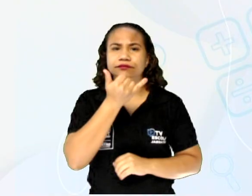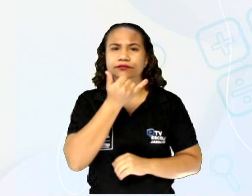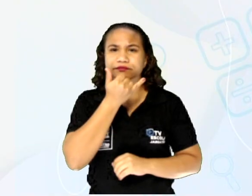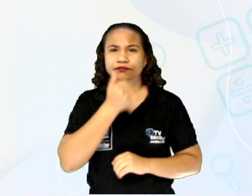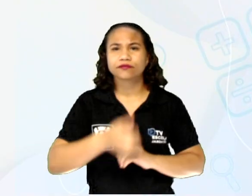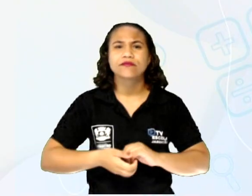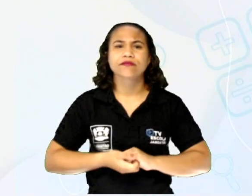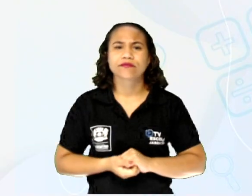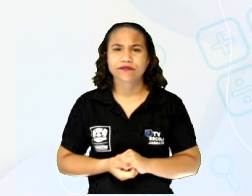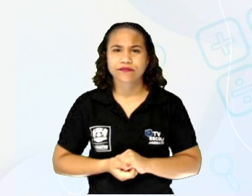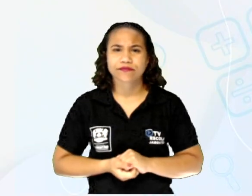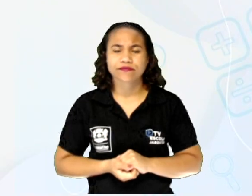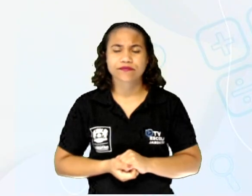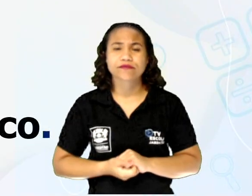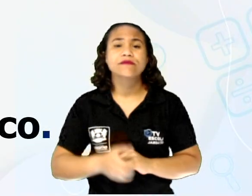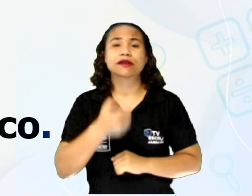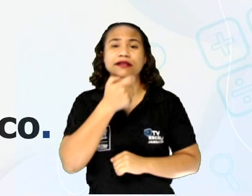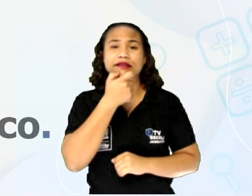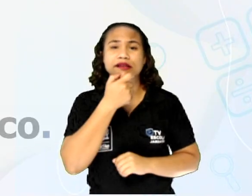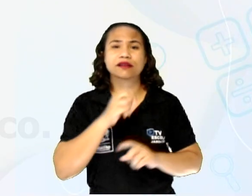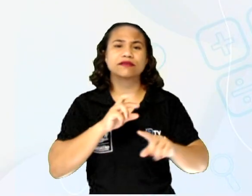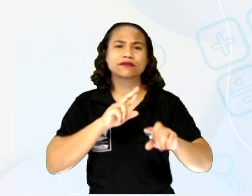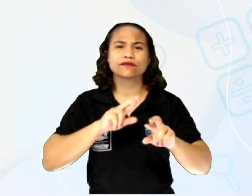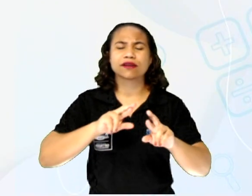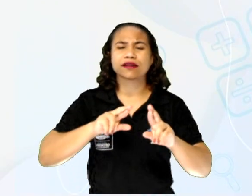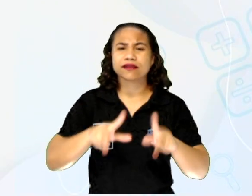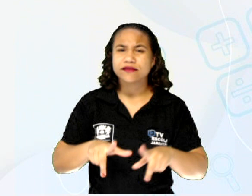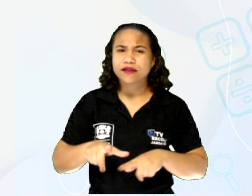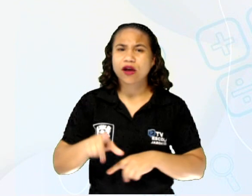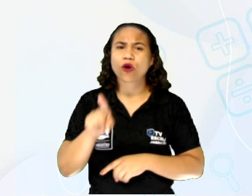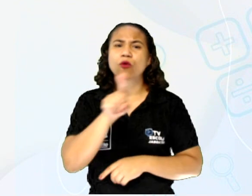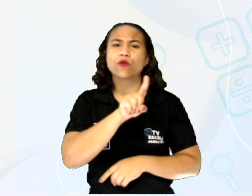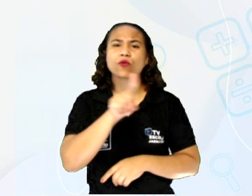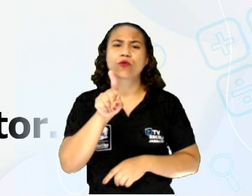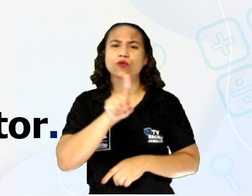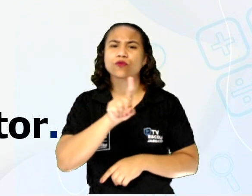A gente vai colocar o não, que é o not,